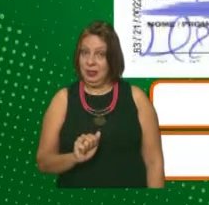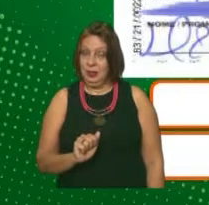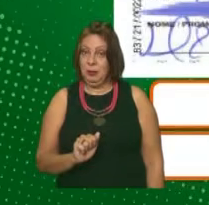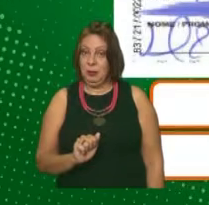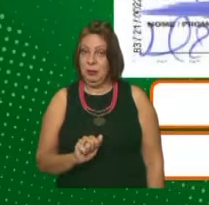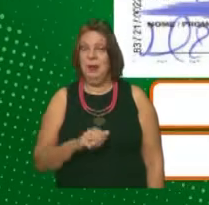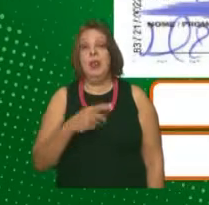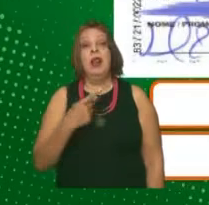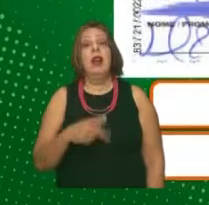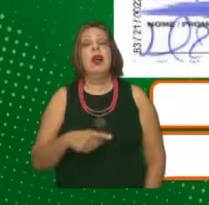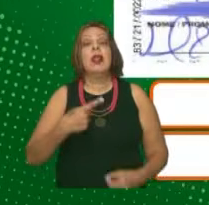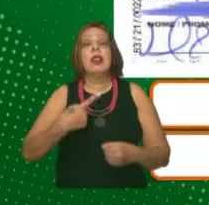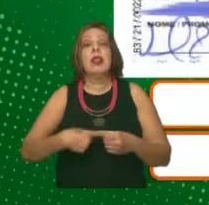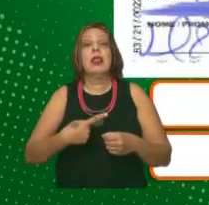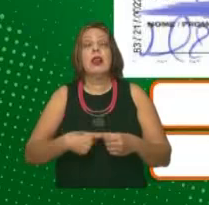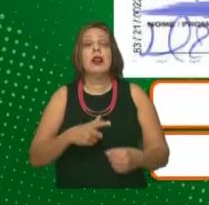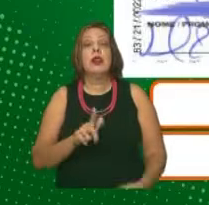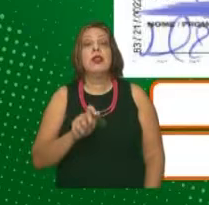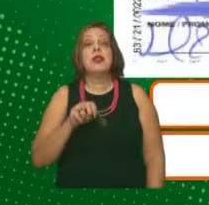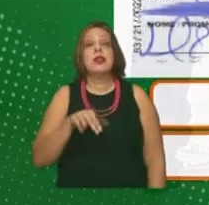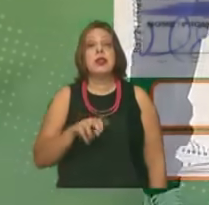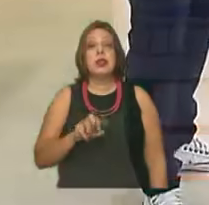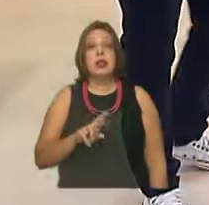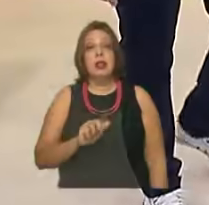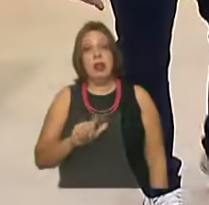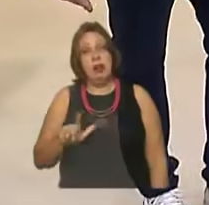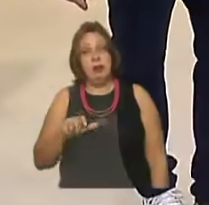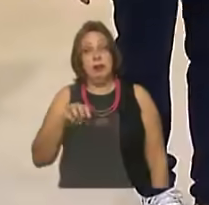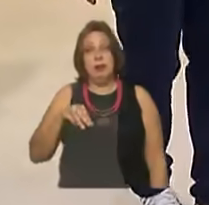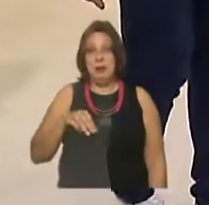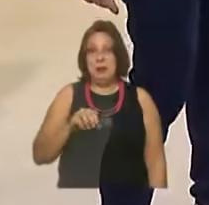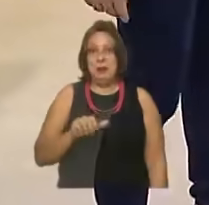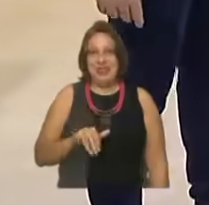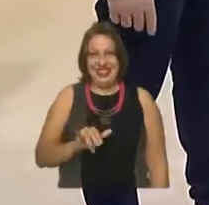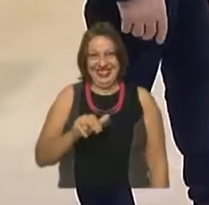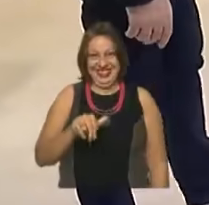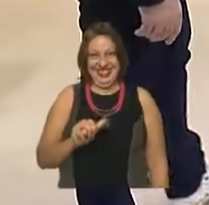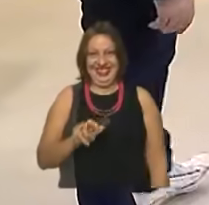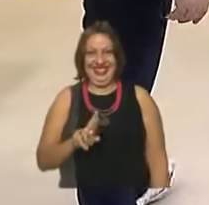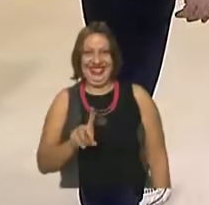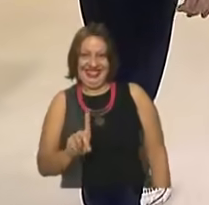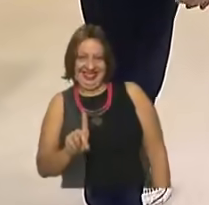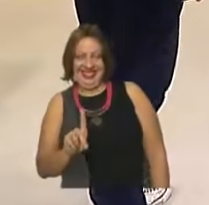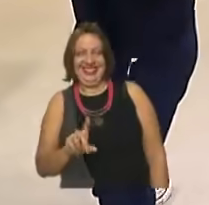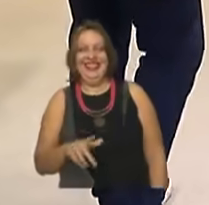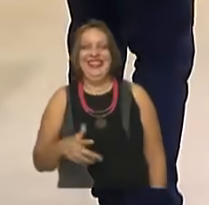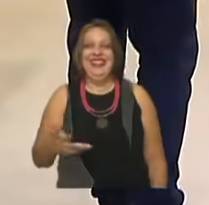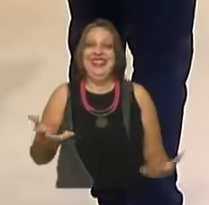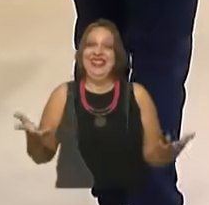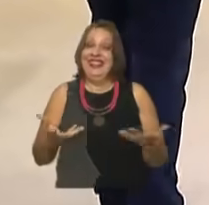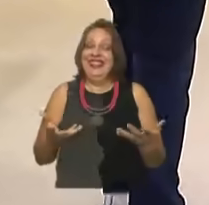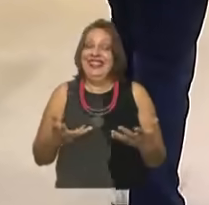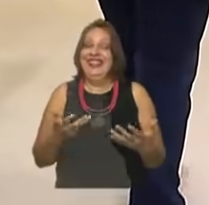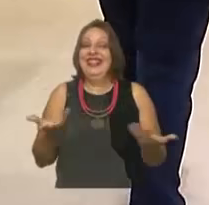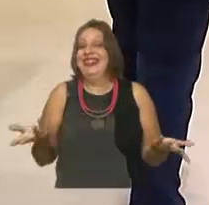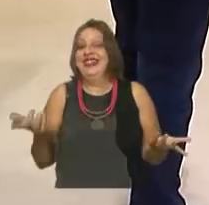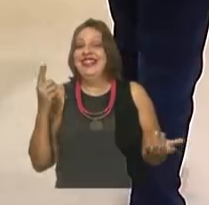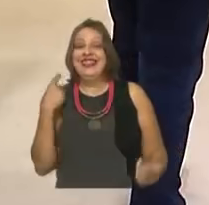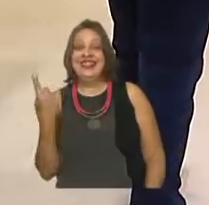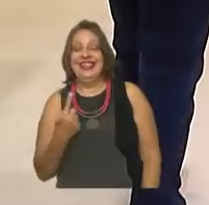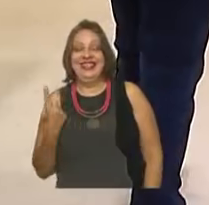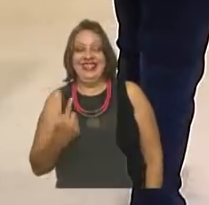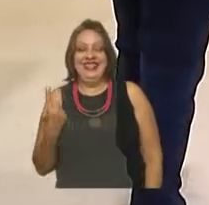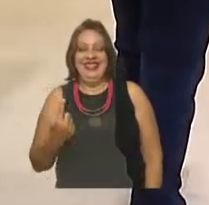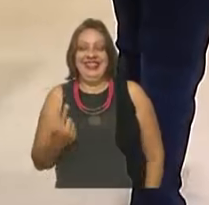é o município. Débora Pequente, da Regional Capela. Ê, coisa boa! Quem será que vai levar agora? R$500, girando,